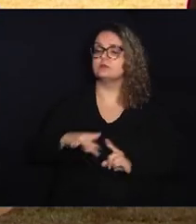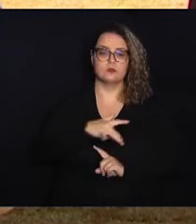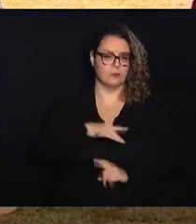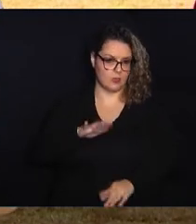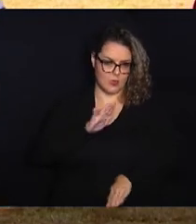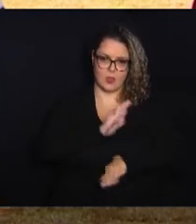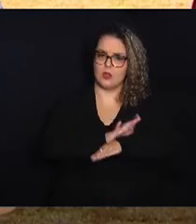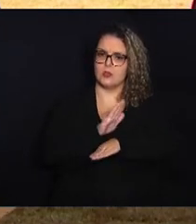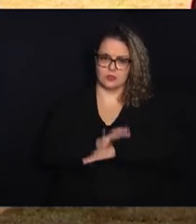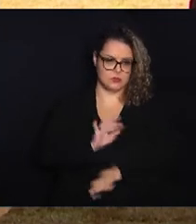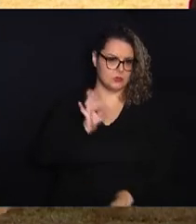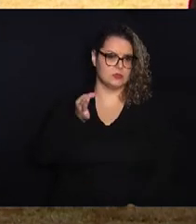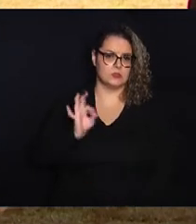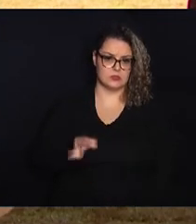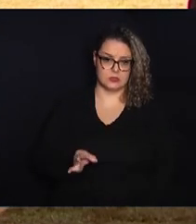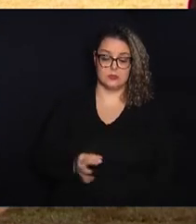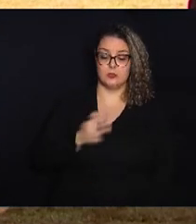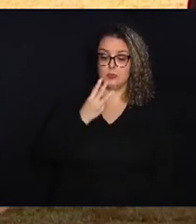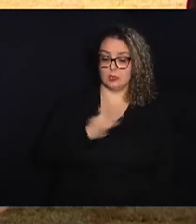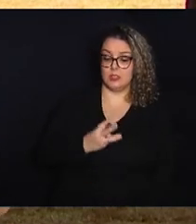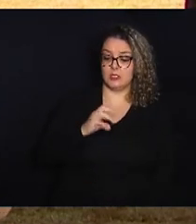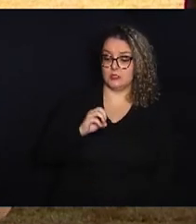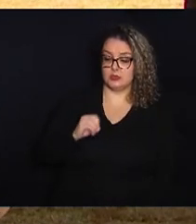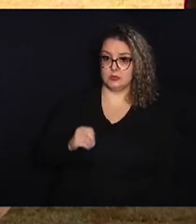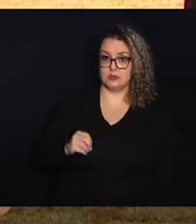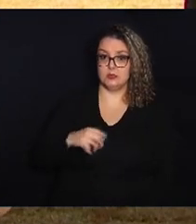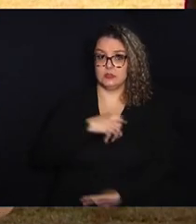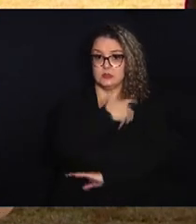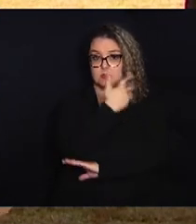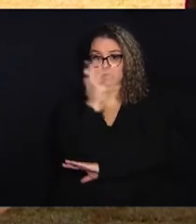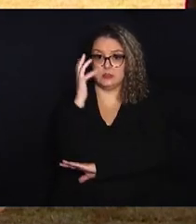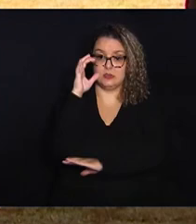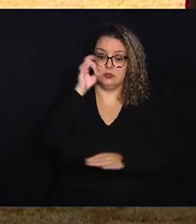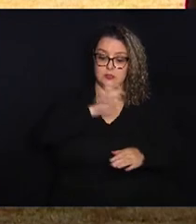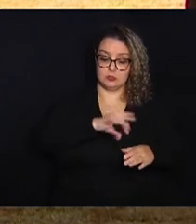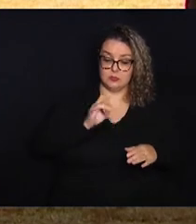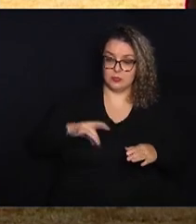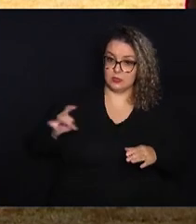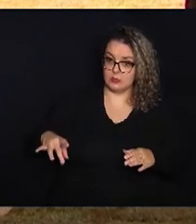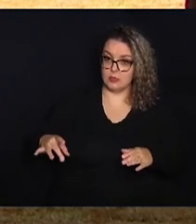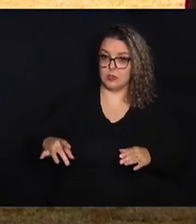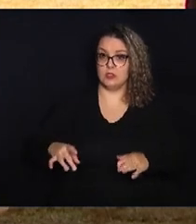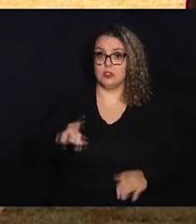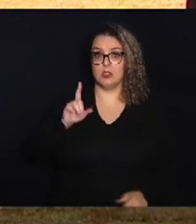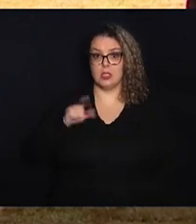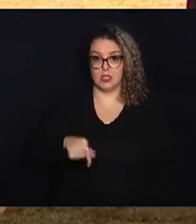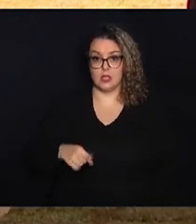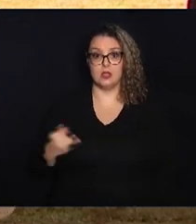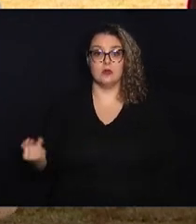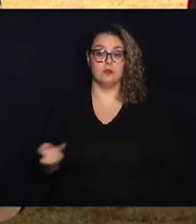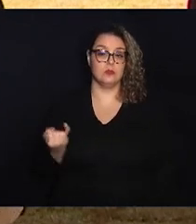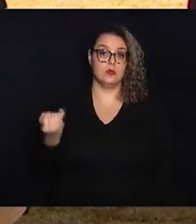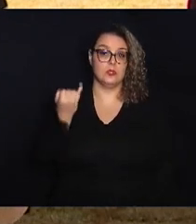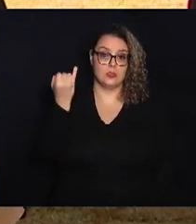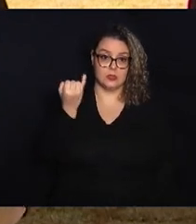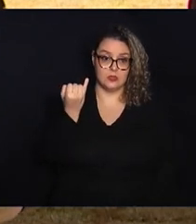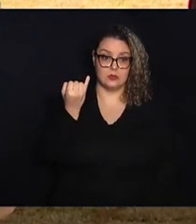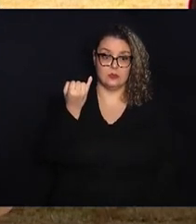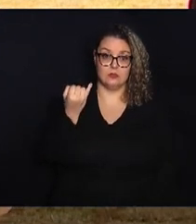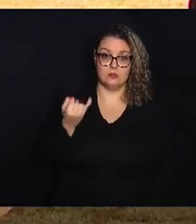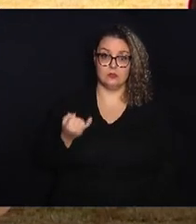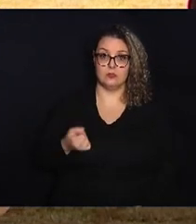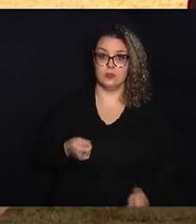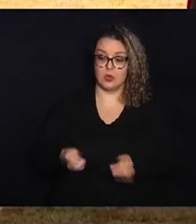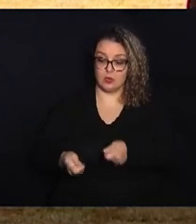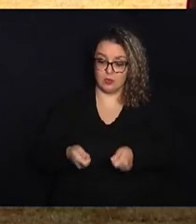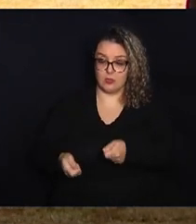dúvida, porque essas 300 árvores que nós plantamos aqui serão muito importantes para conter o